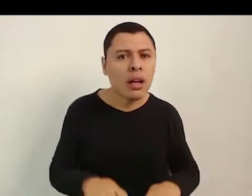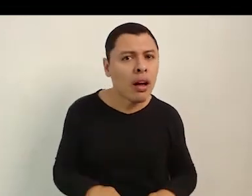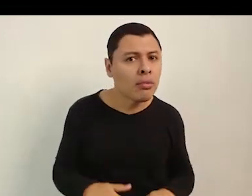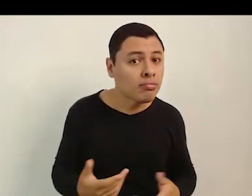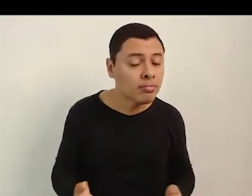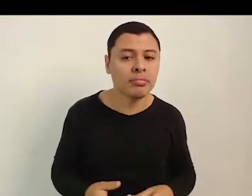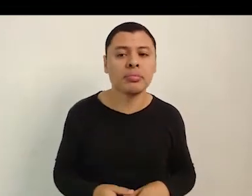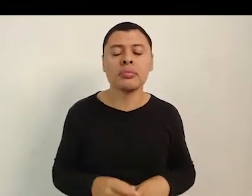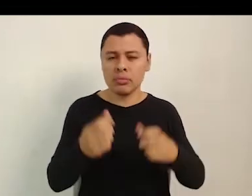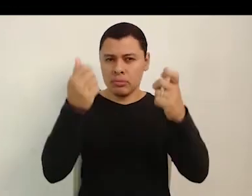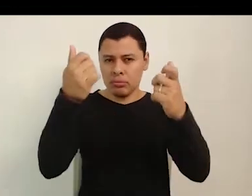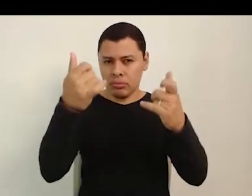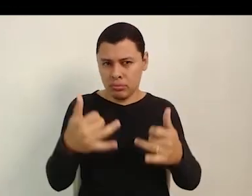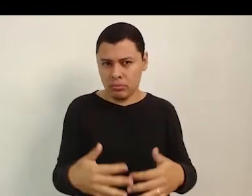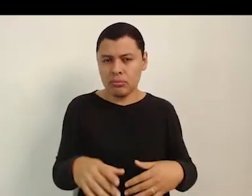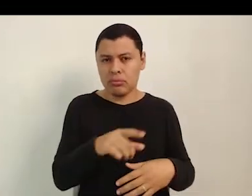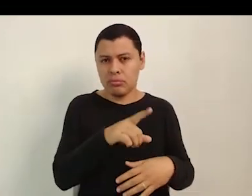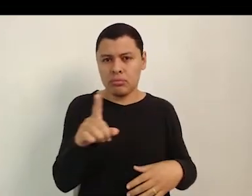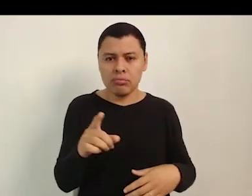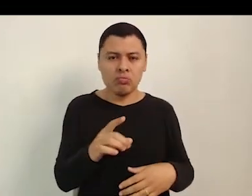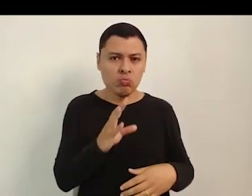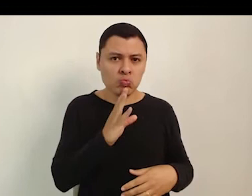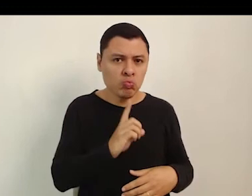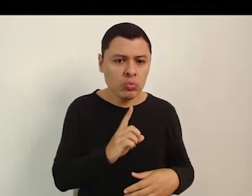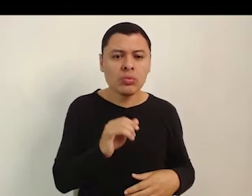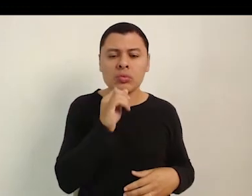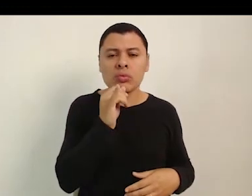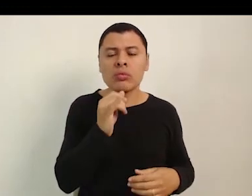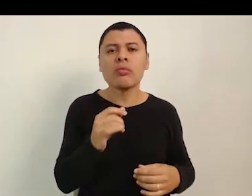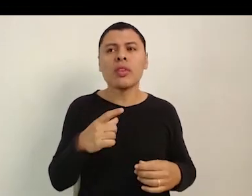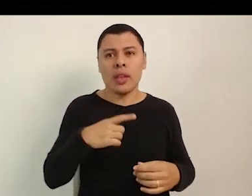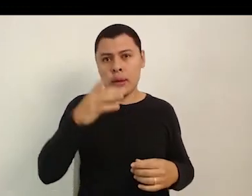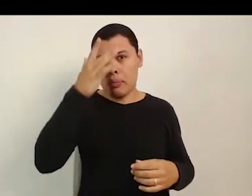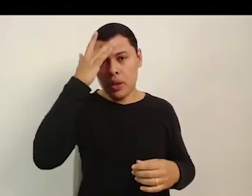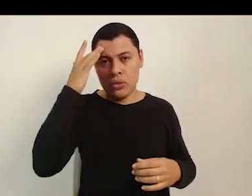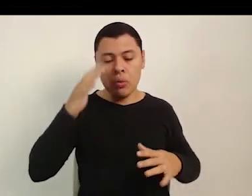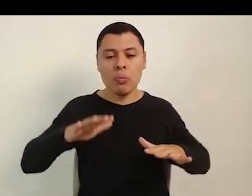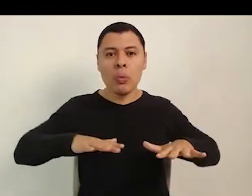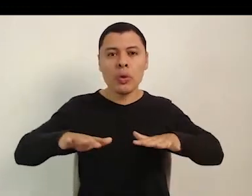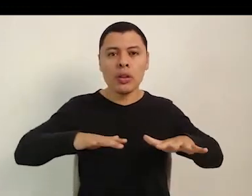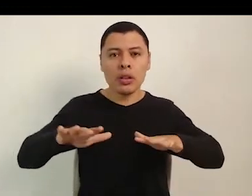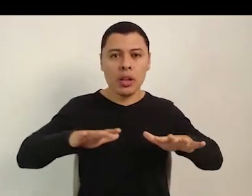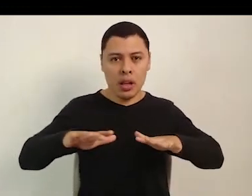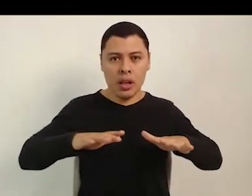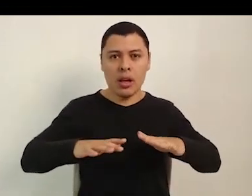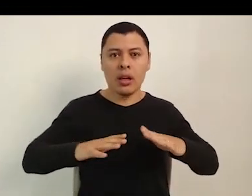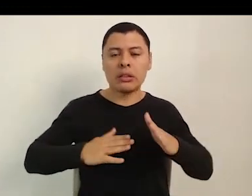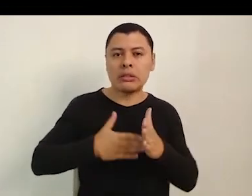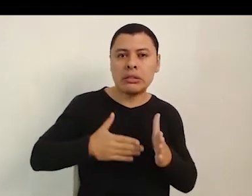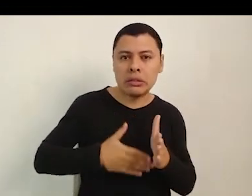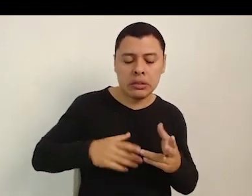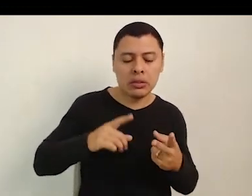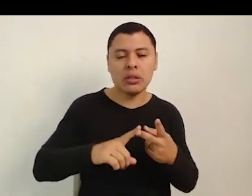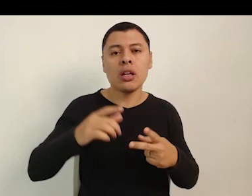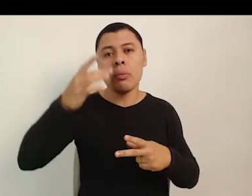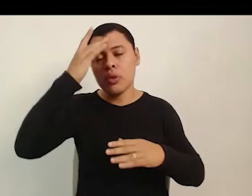Só para diferenciar, às vezes vocês não conhecem, né? Qual que é a diferença entre uma pessoa com mobilidade reduzida e uma pessoa